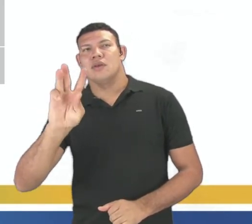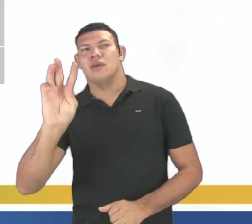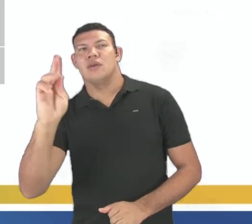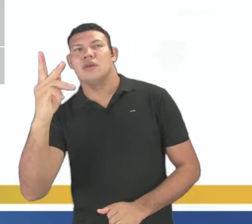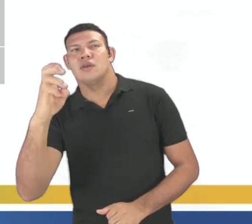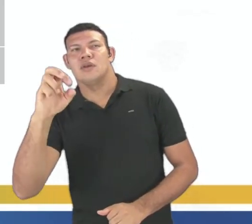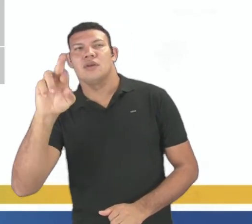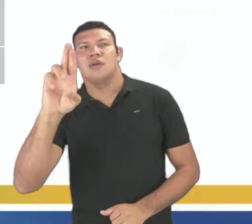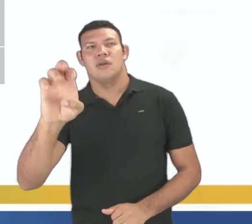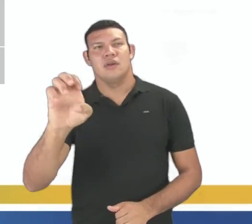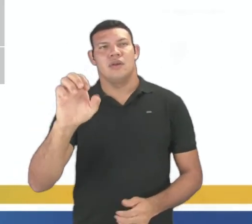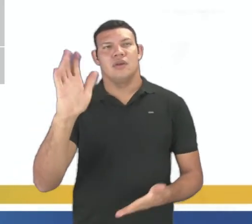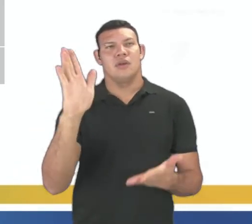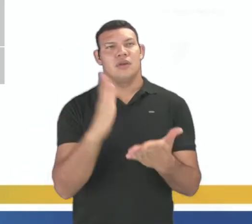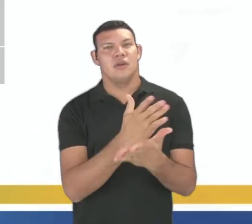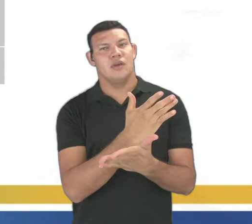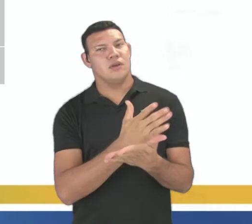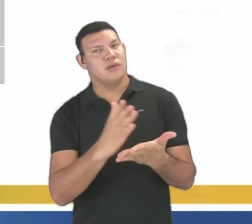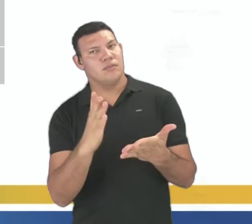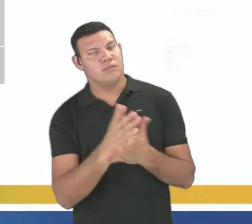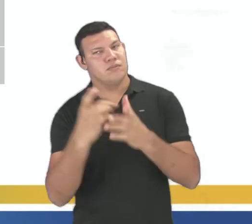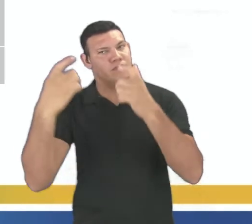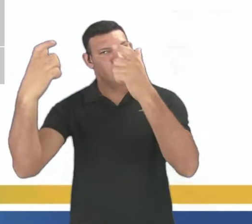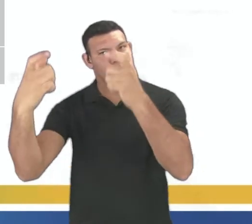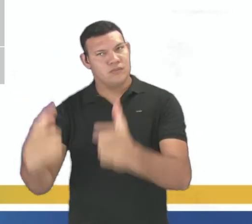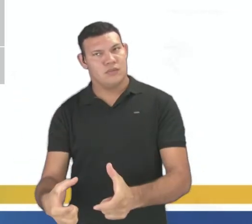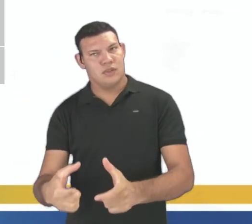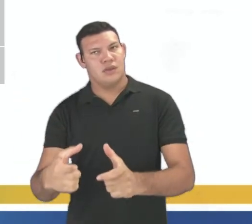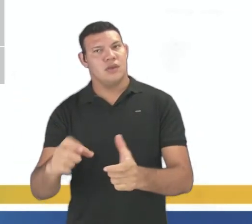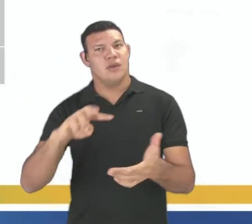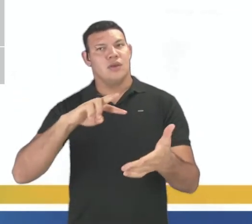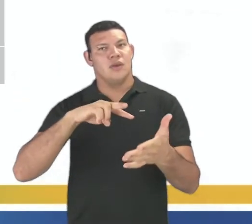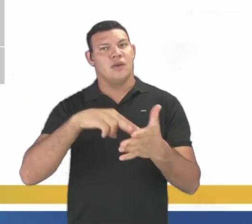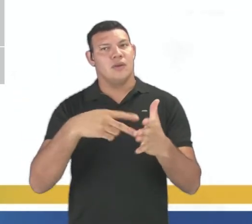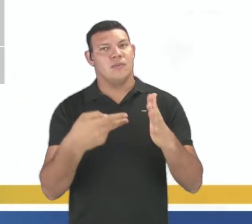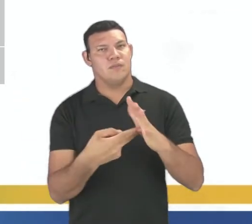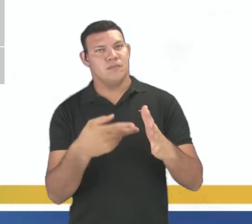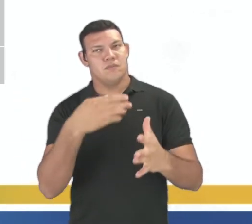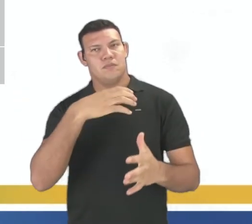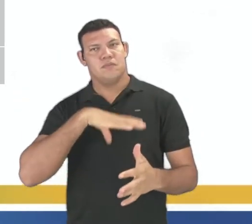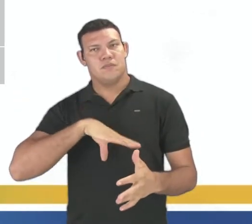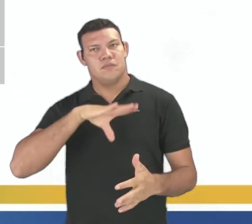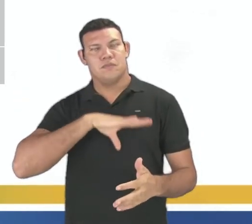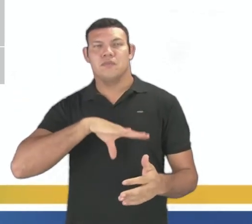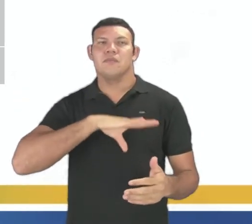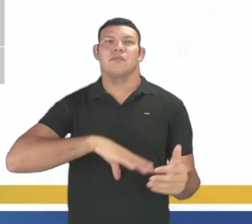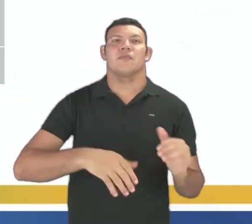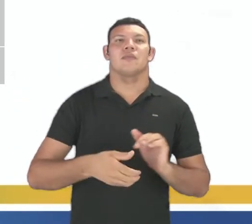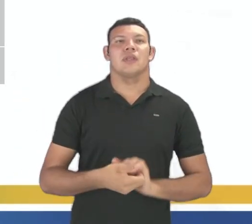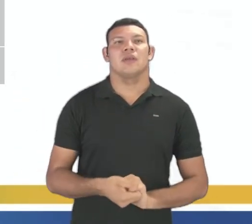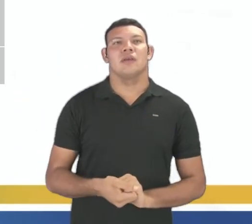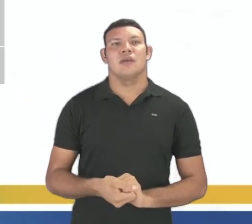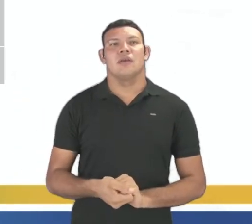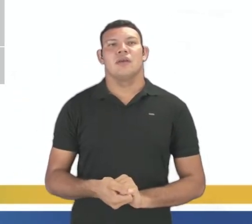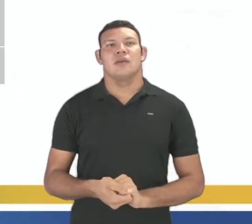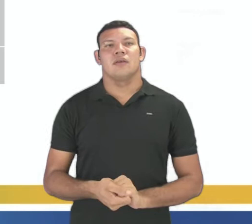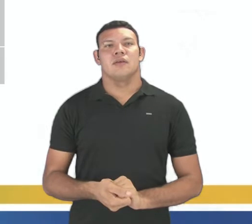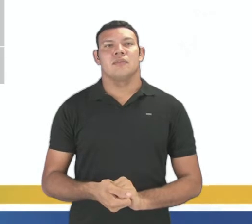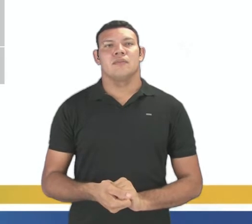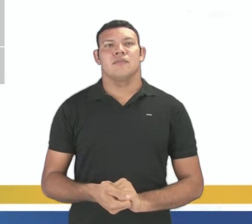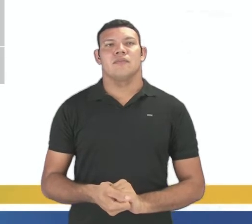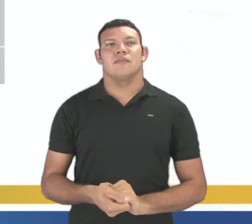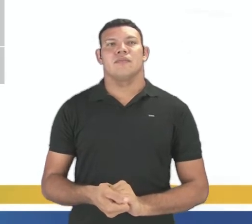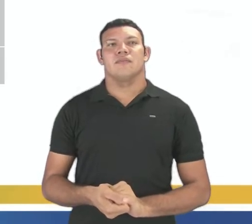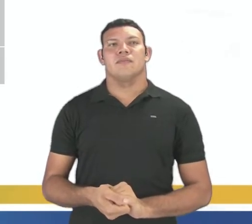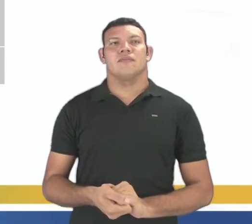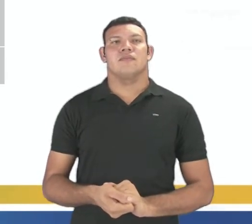algum lugar. Da mesma maneira, usado com frases afirmativas, somewhere over the rainbow, um pedaço de